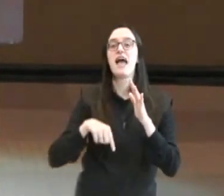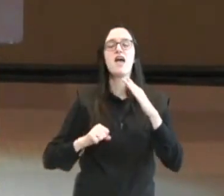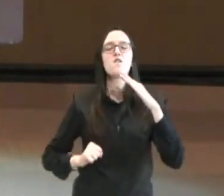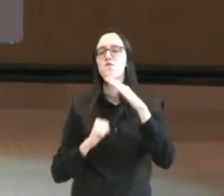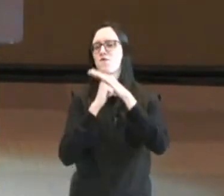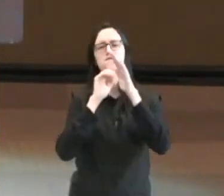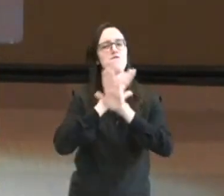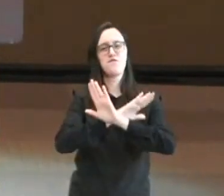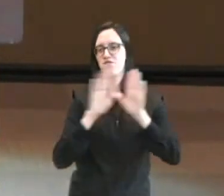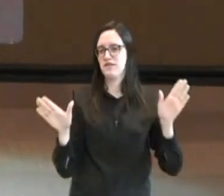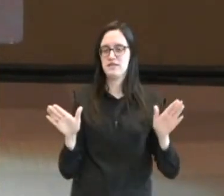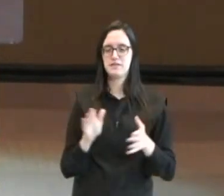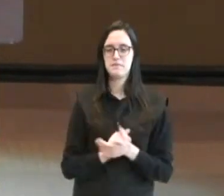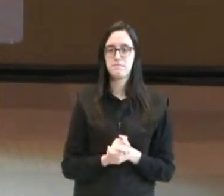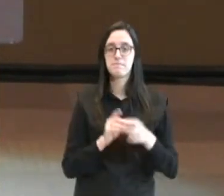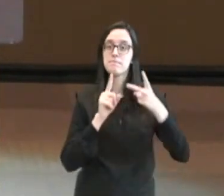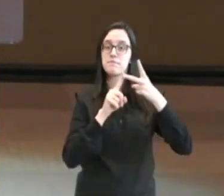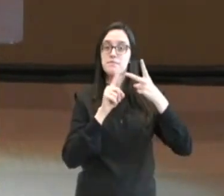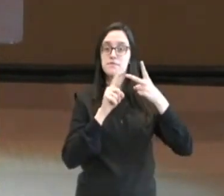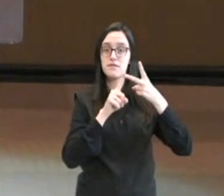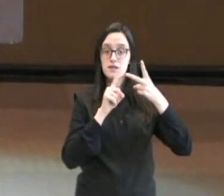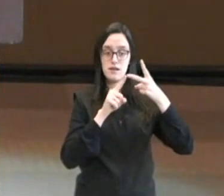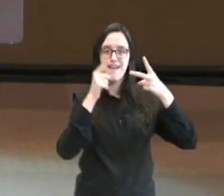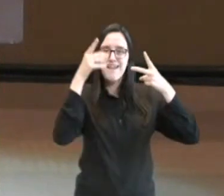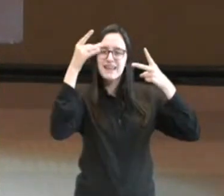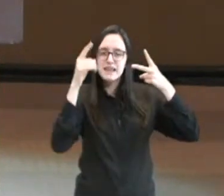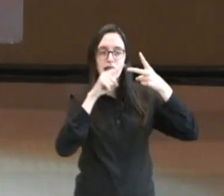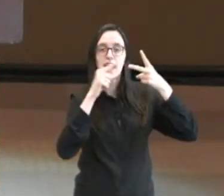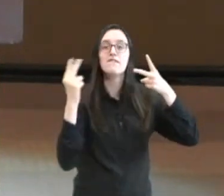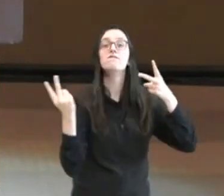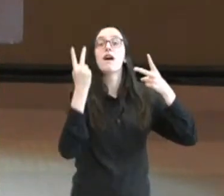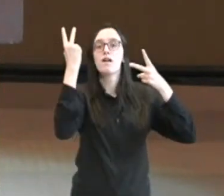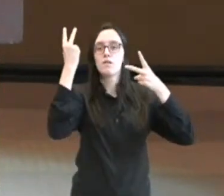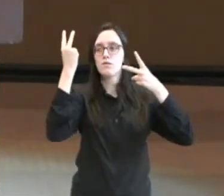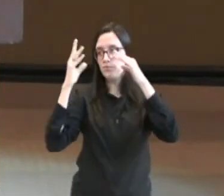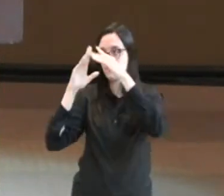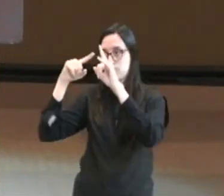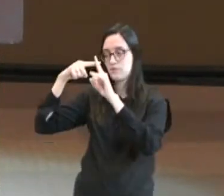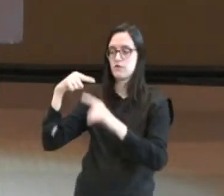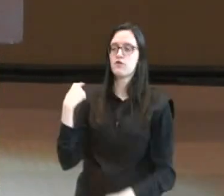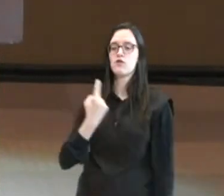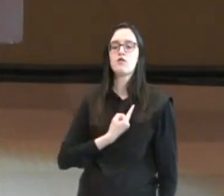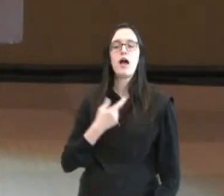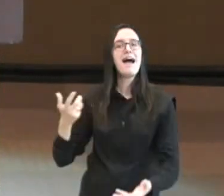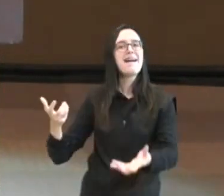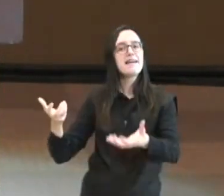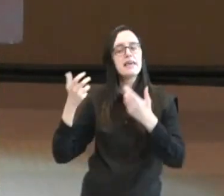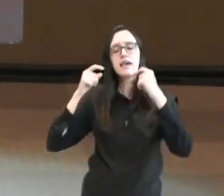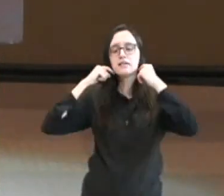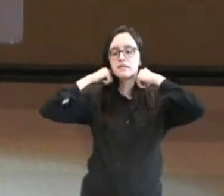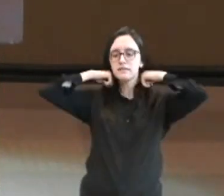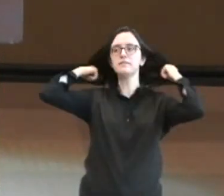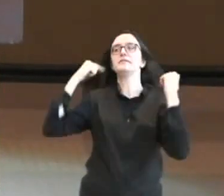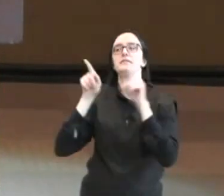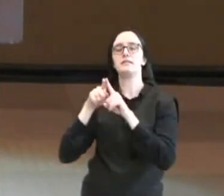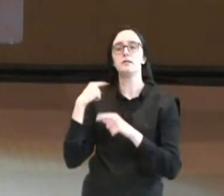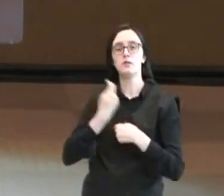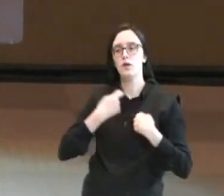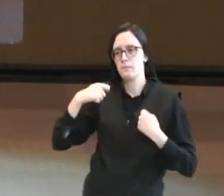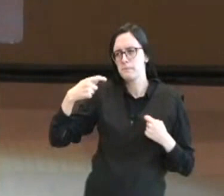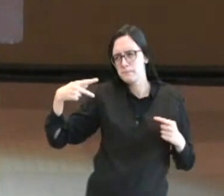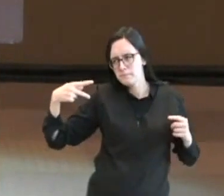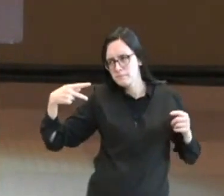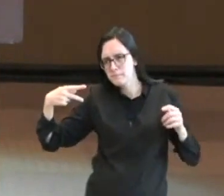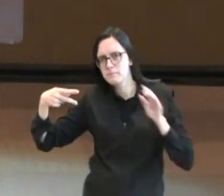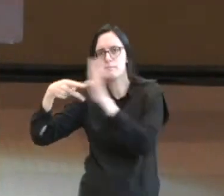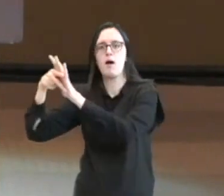A segunda característica, irmãos, desta igreja que nós queremos e que devemos pertencer e